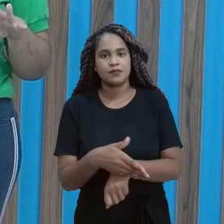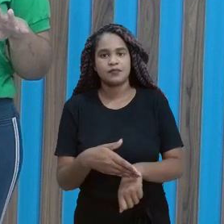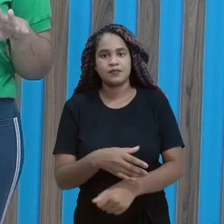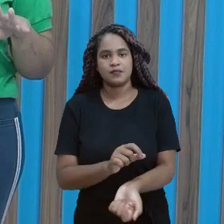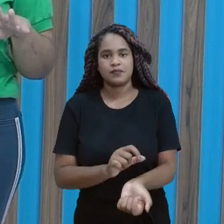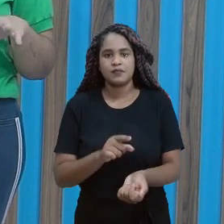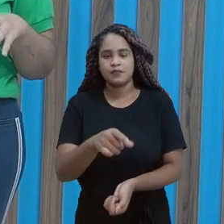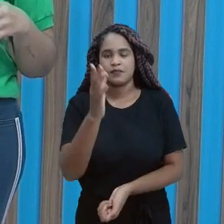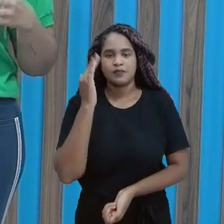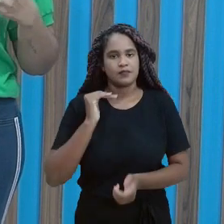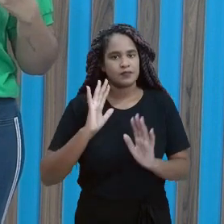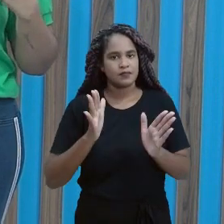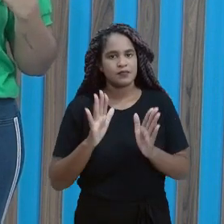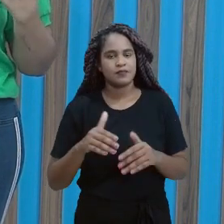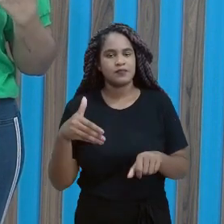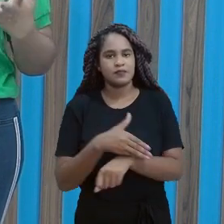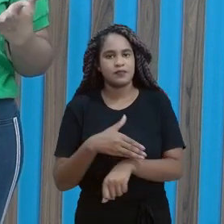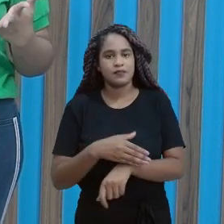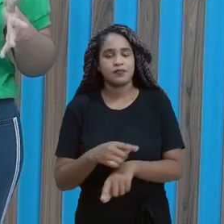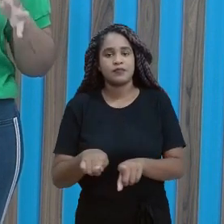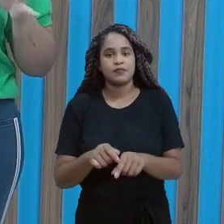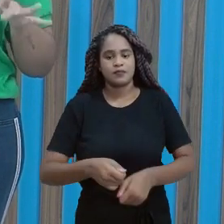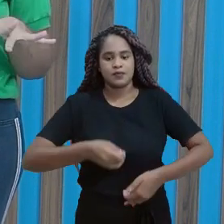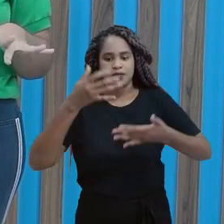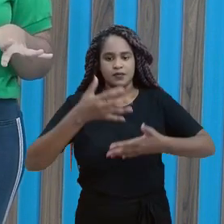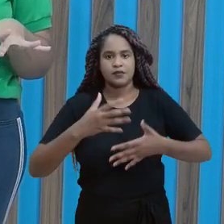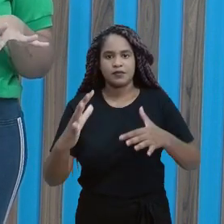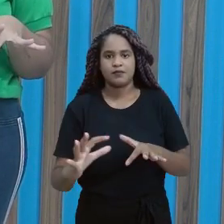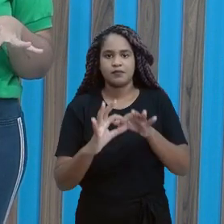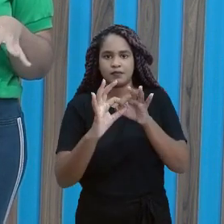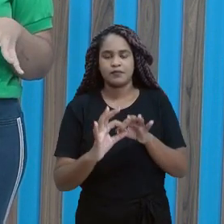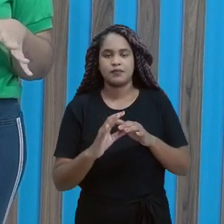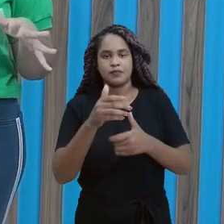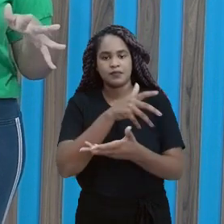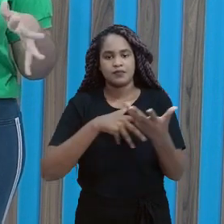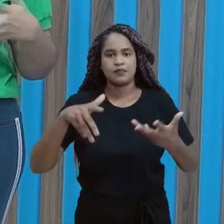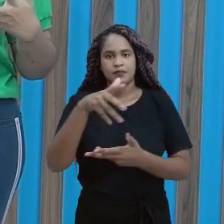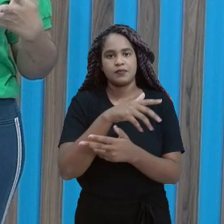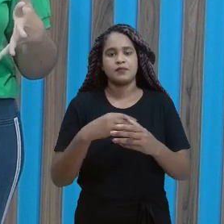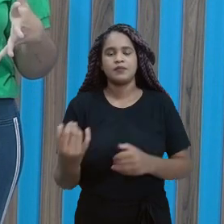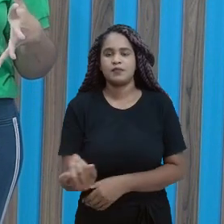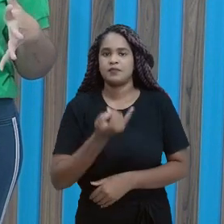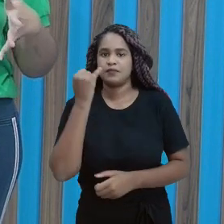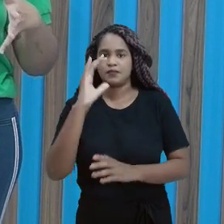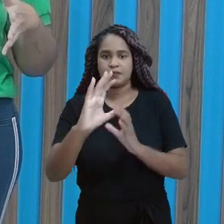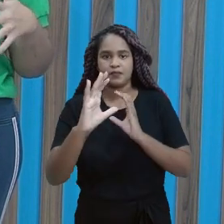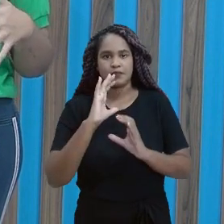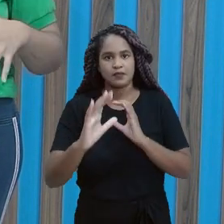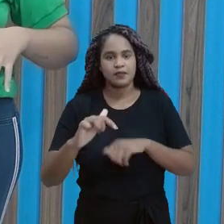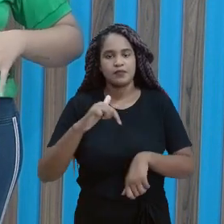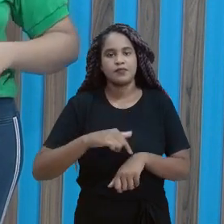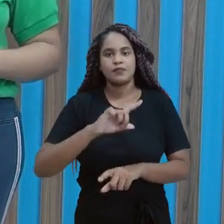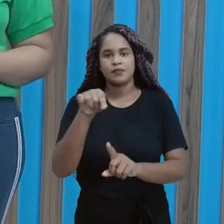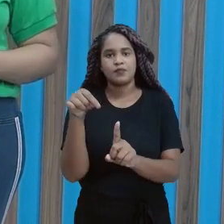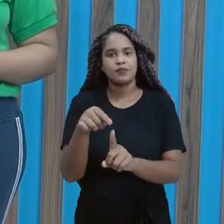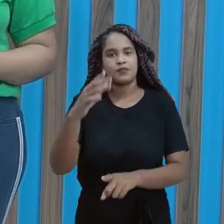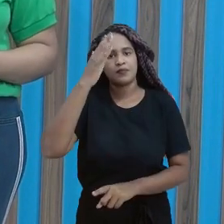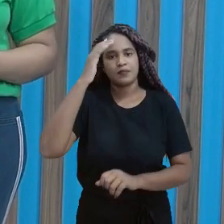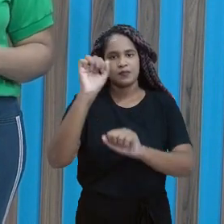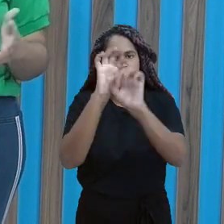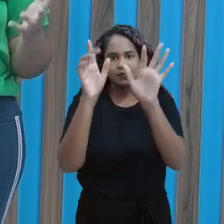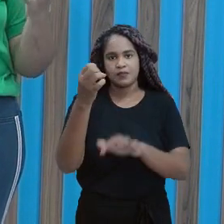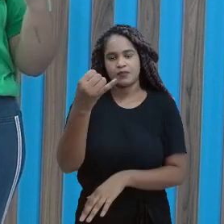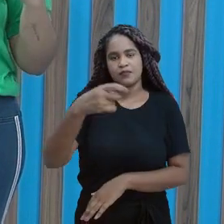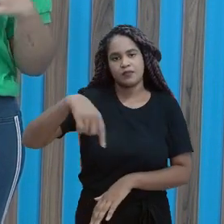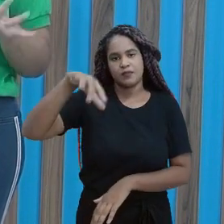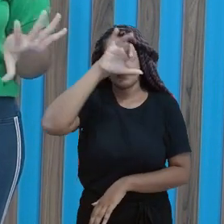QR Code na sua tela, e conecte-se no chat. É muito importante fazer essa comunicação ao vivo aqui para entender como é que vocês estão absorvendo